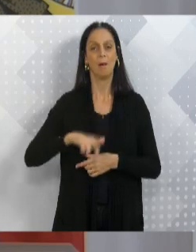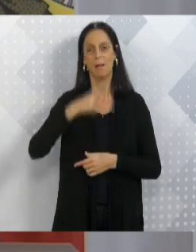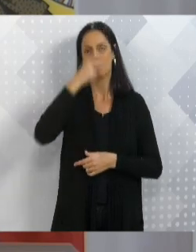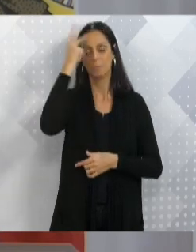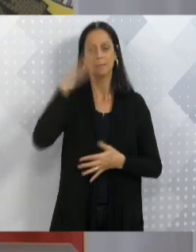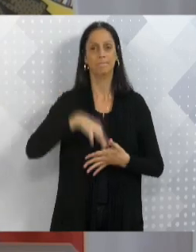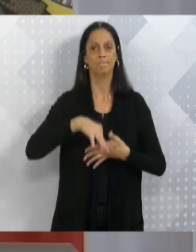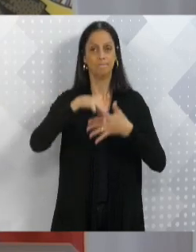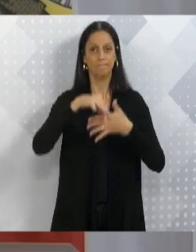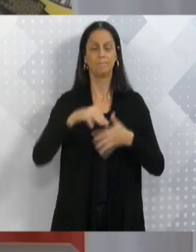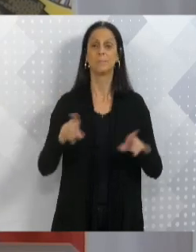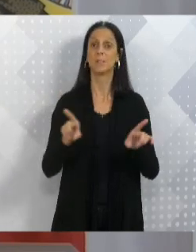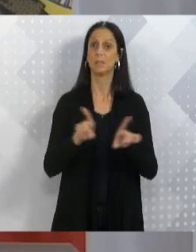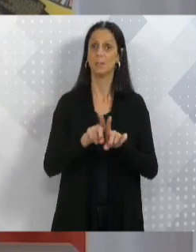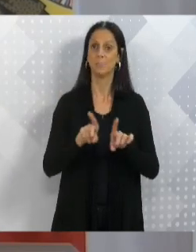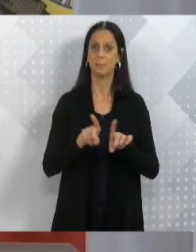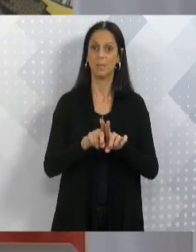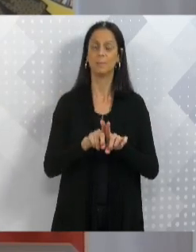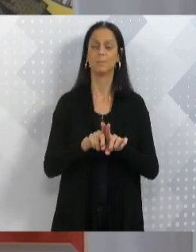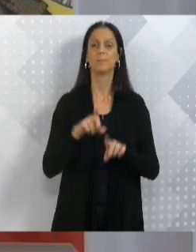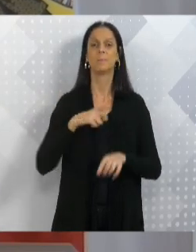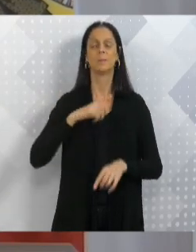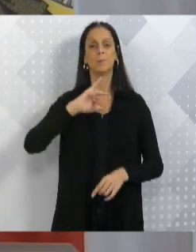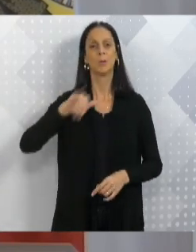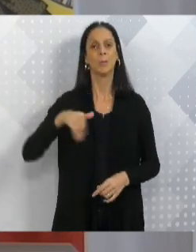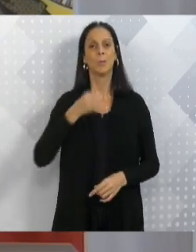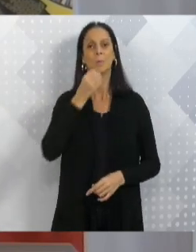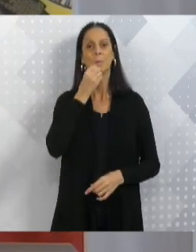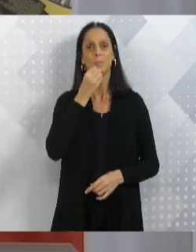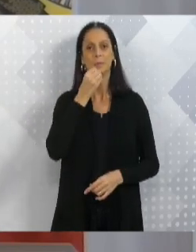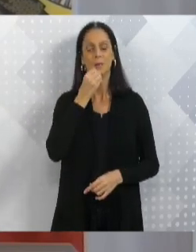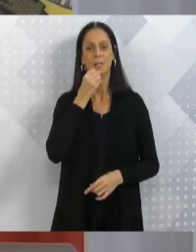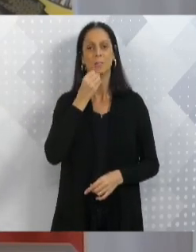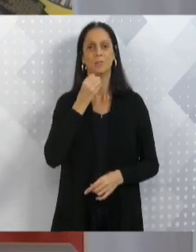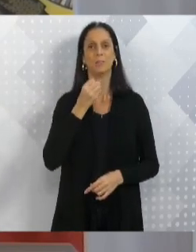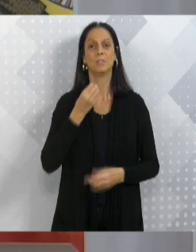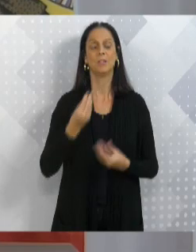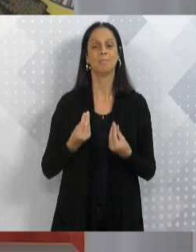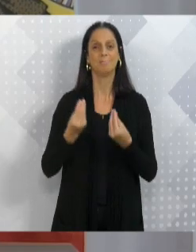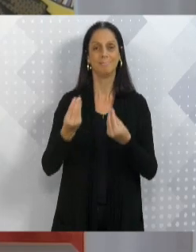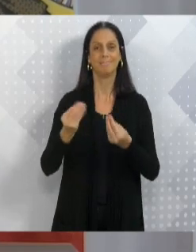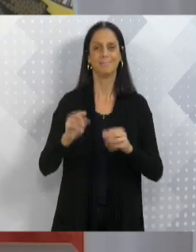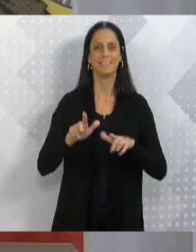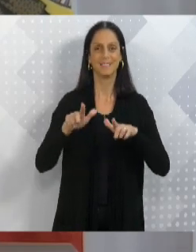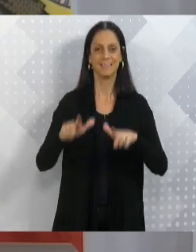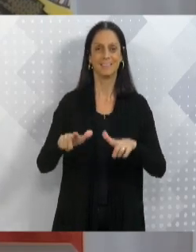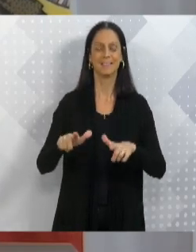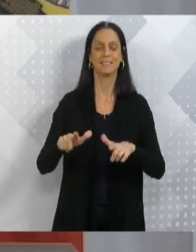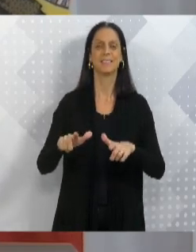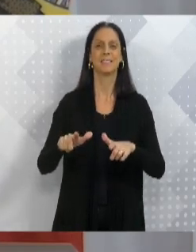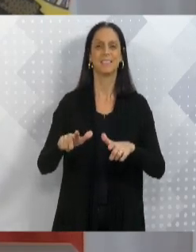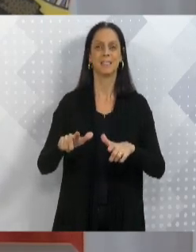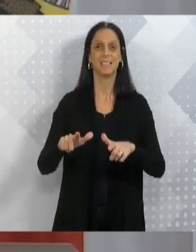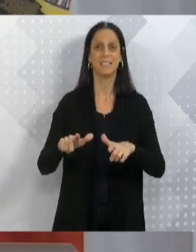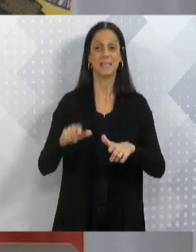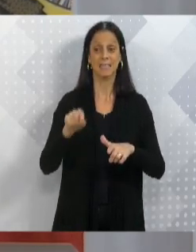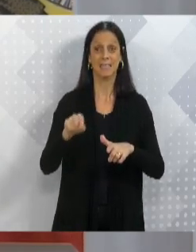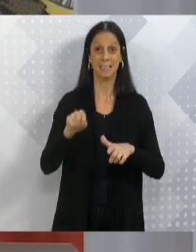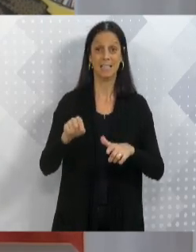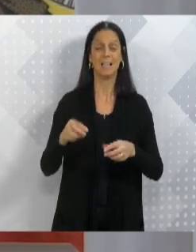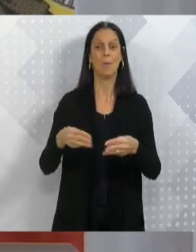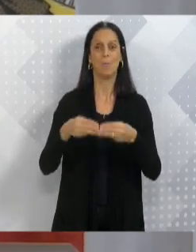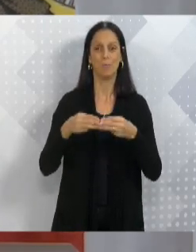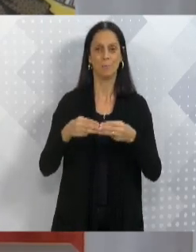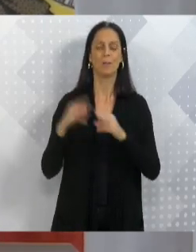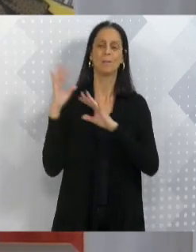lideranças, inclusive tive a oportunidade de fazer a entrega da moção pelos 80 anos do Colégio Lúcio